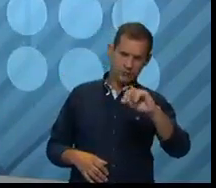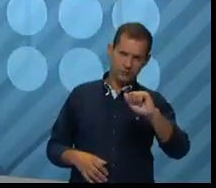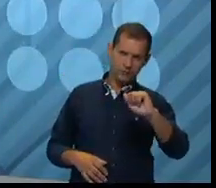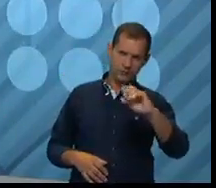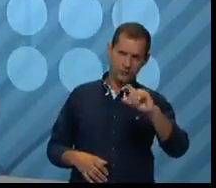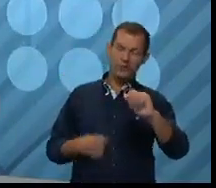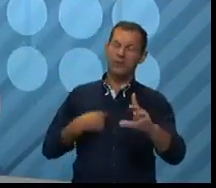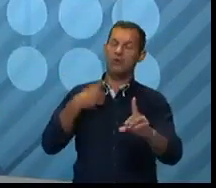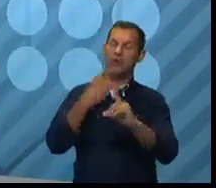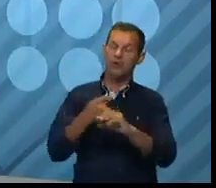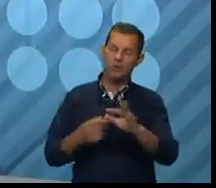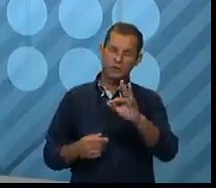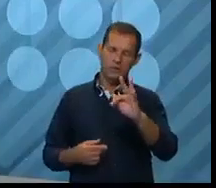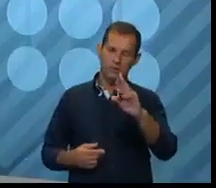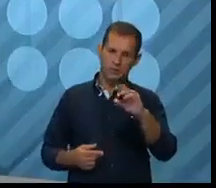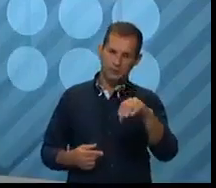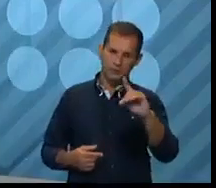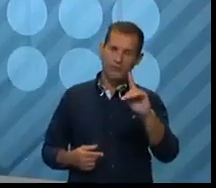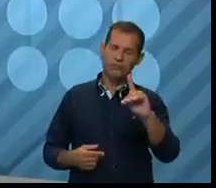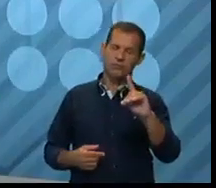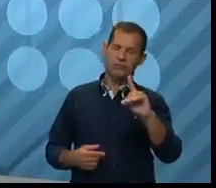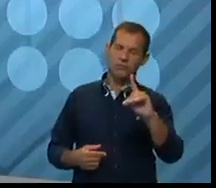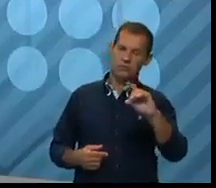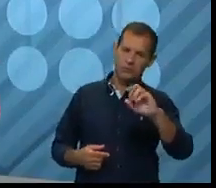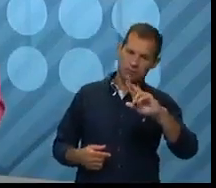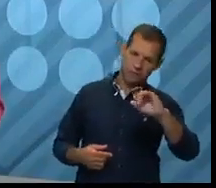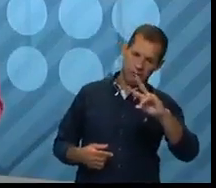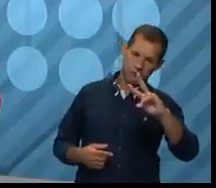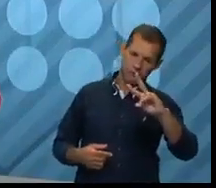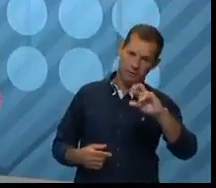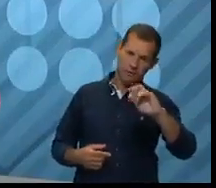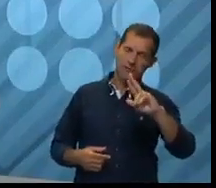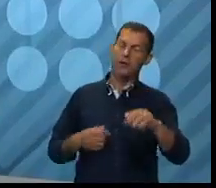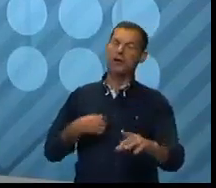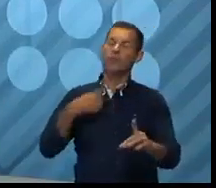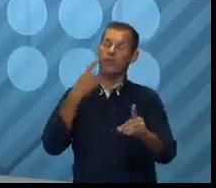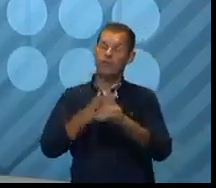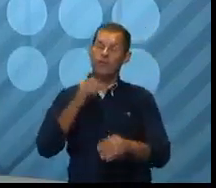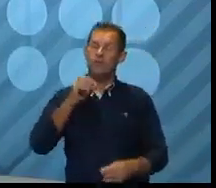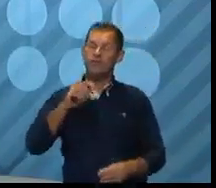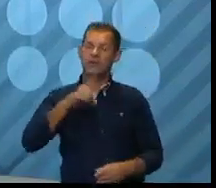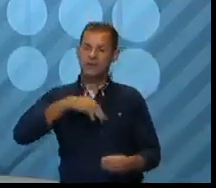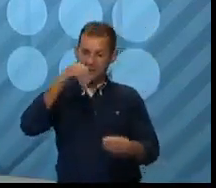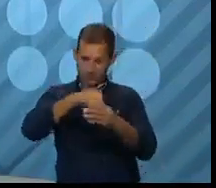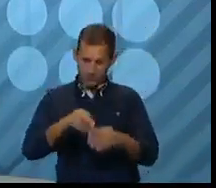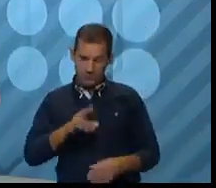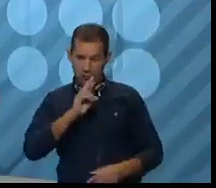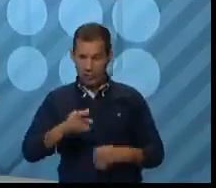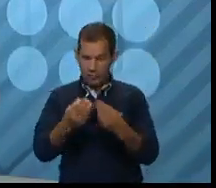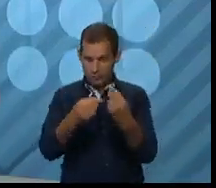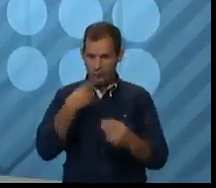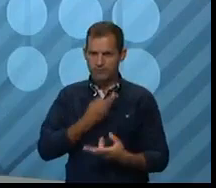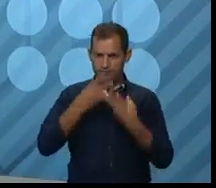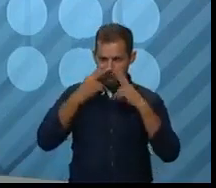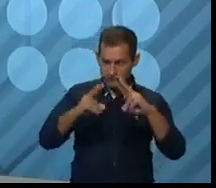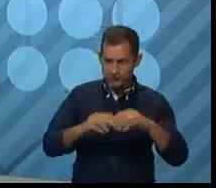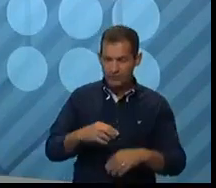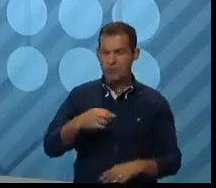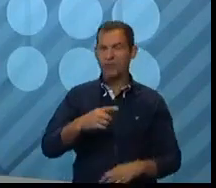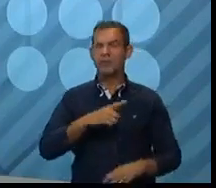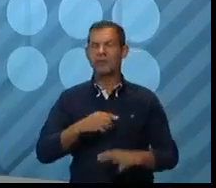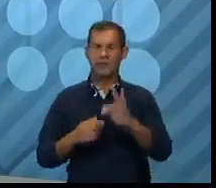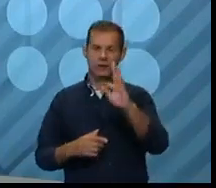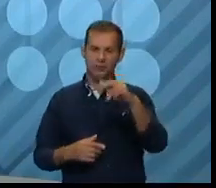função. Se eu derivá-la, eu vou encontrar justamente o que está dentro do meu integrando, satisfazendo aquela igualdade que nós vimos. Então, eu